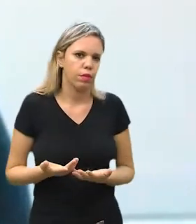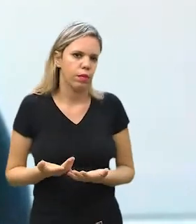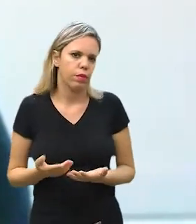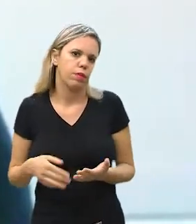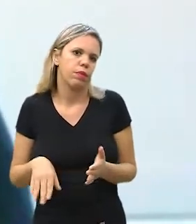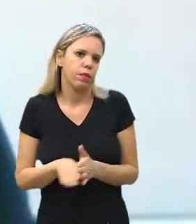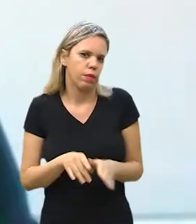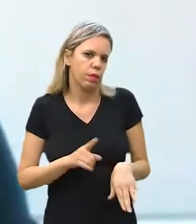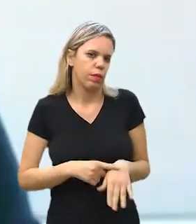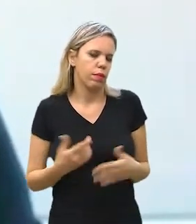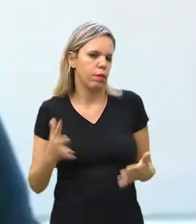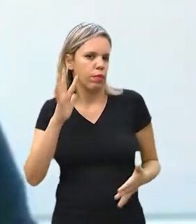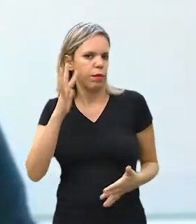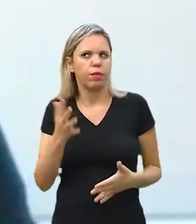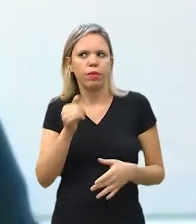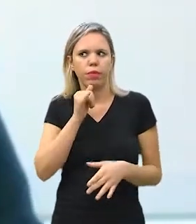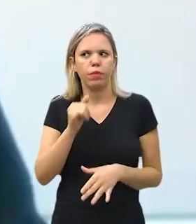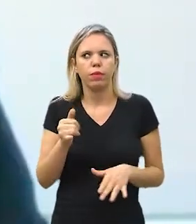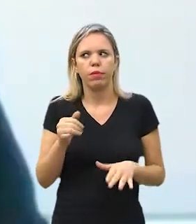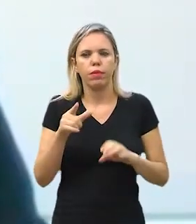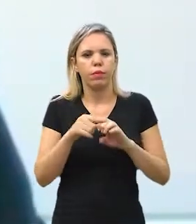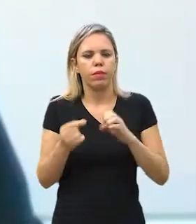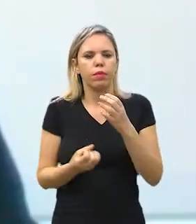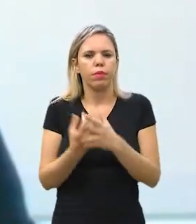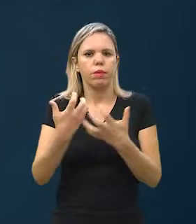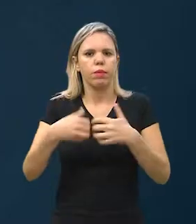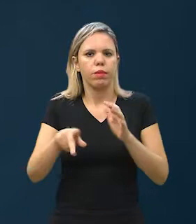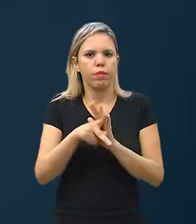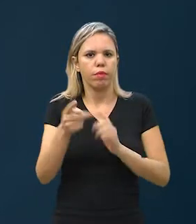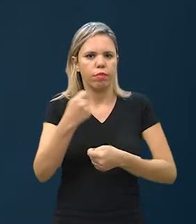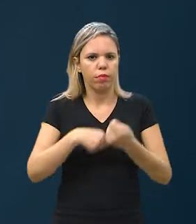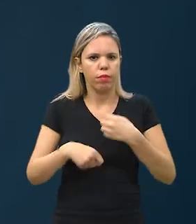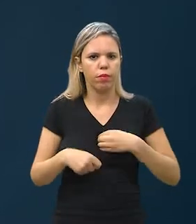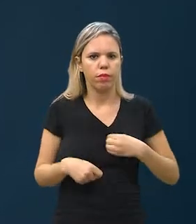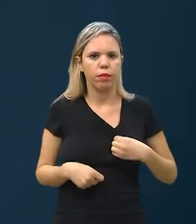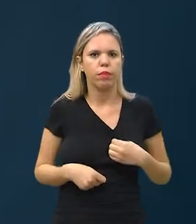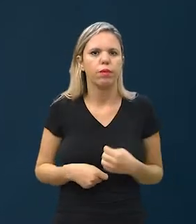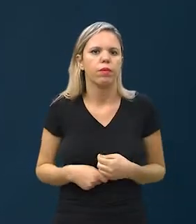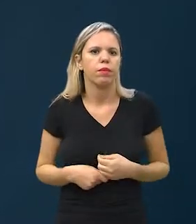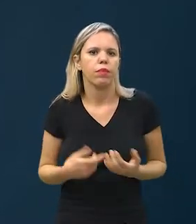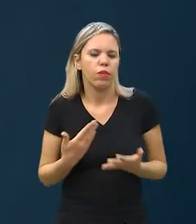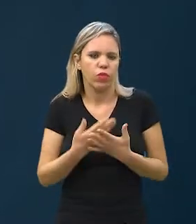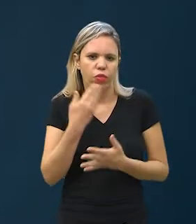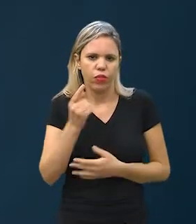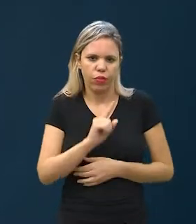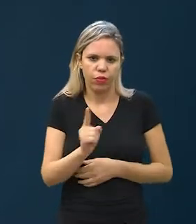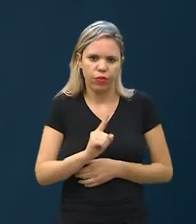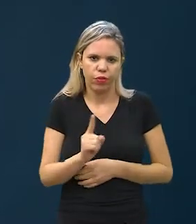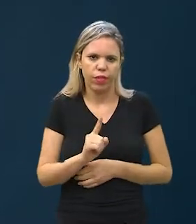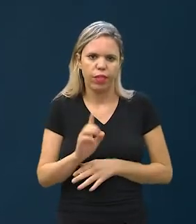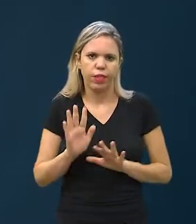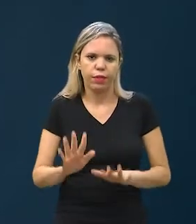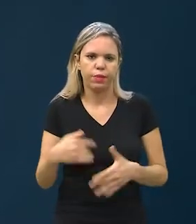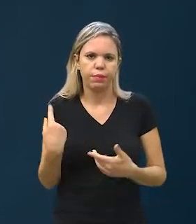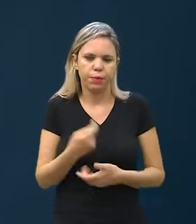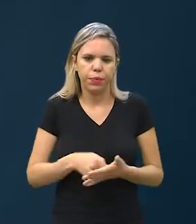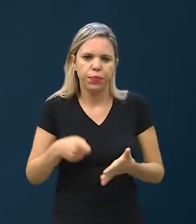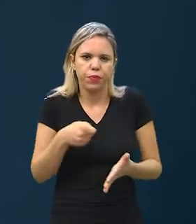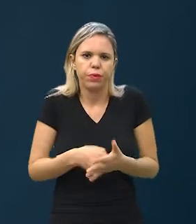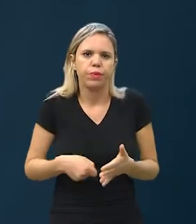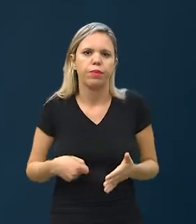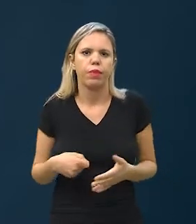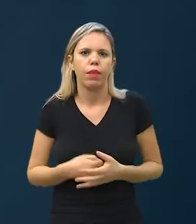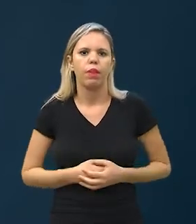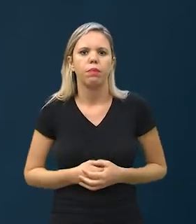atendimento, então até chegou um certo ponto que eu resolvi aí empreender, ter meu próprio negócio. Confesso que não é fácil,